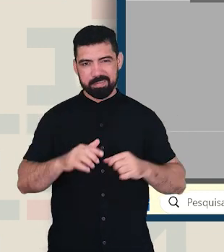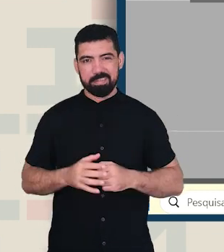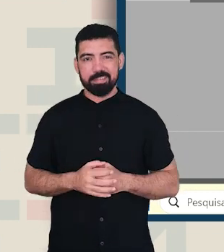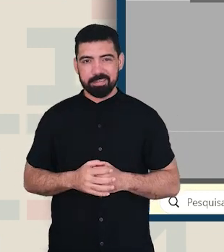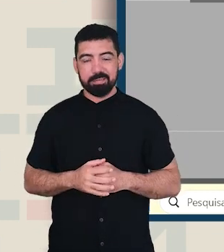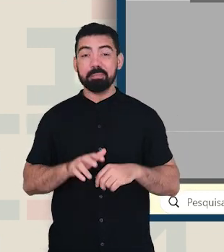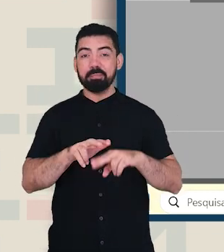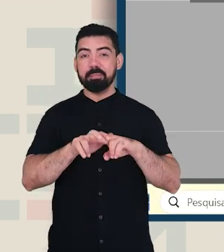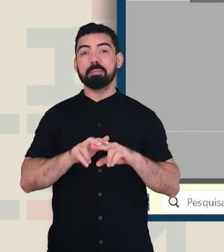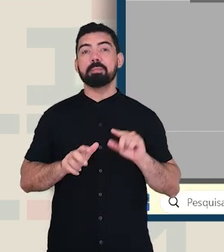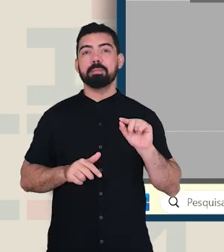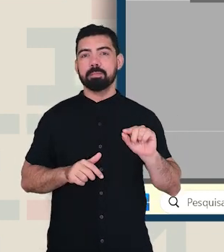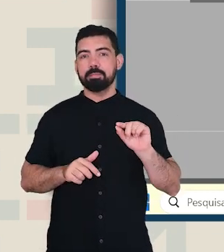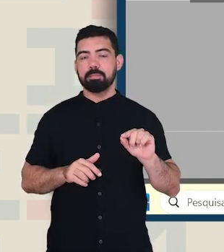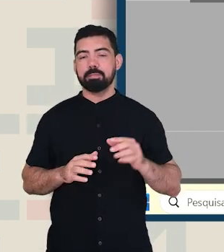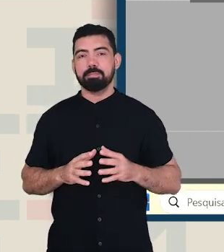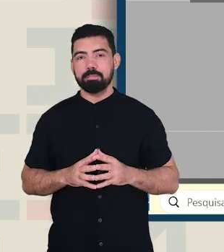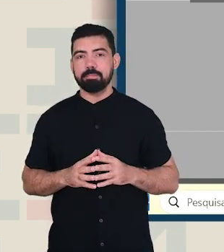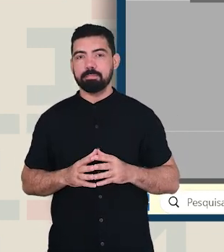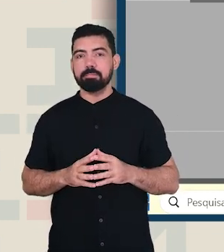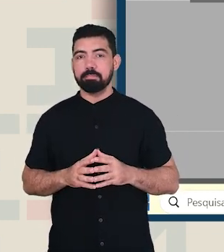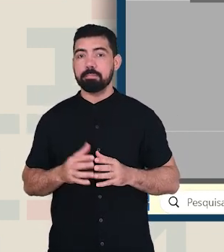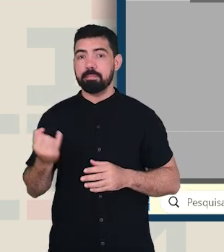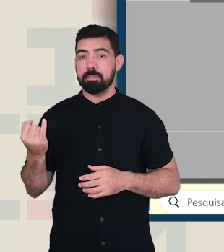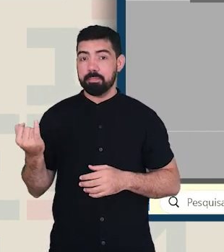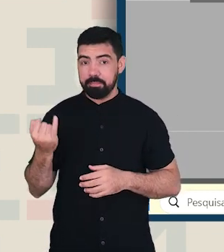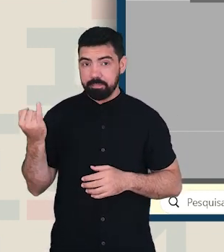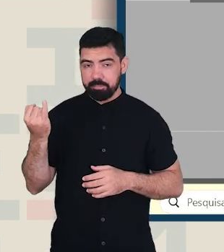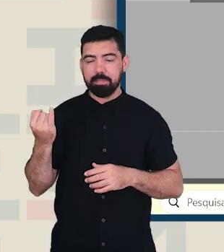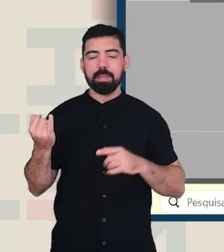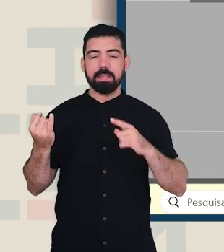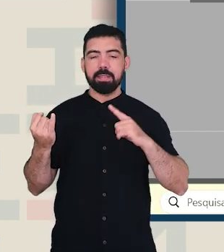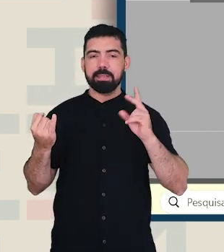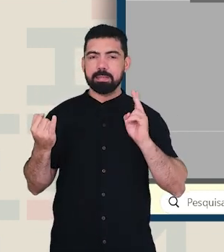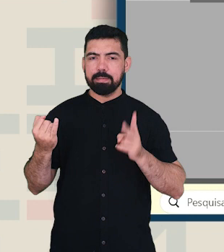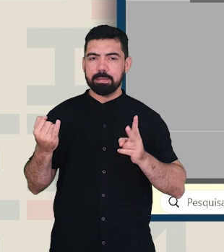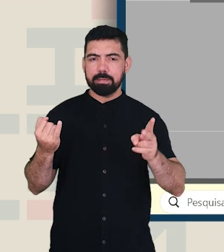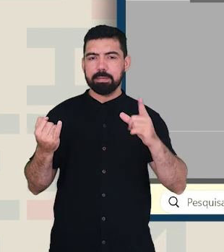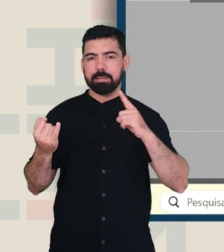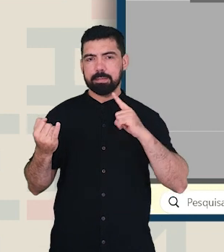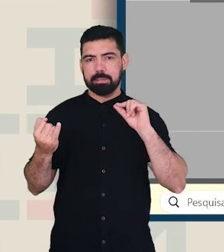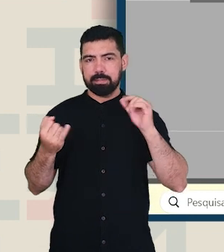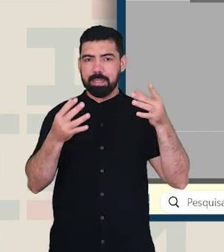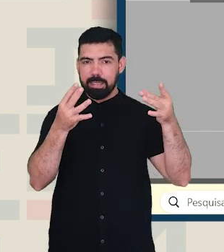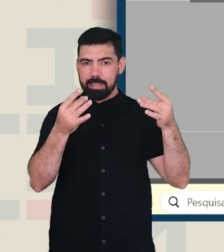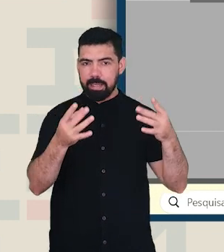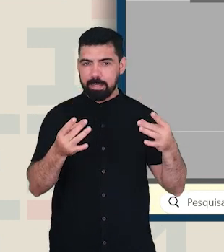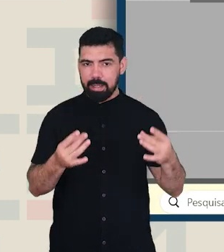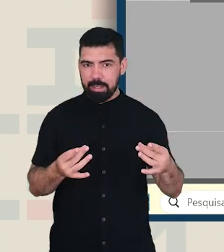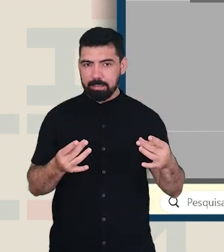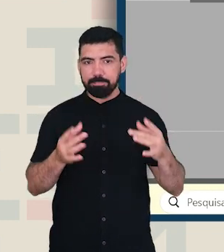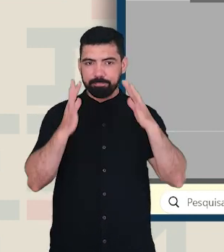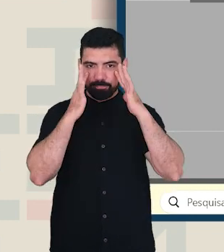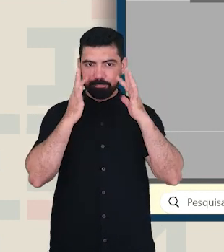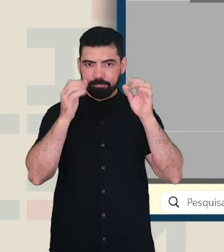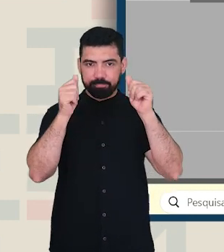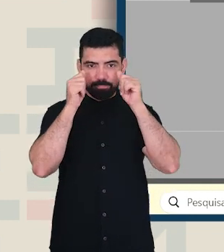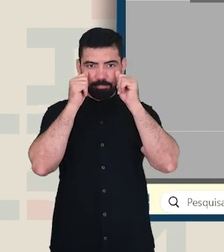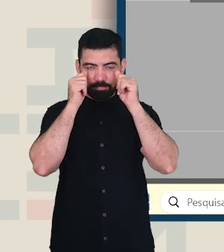Por isso que é importante ter sempre o detalhe